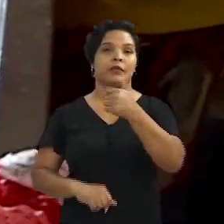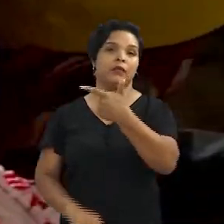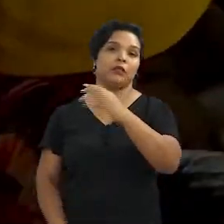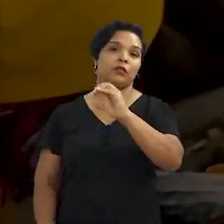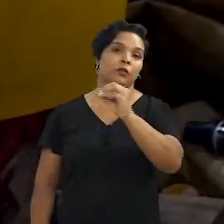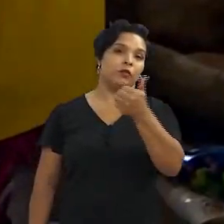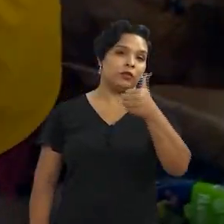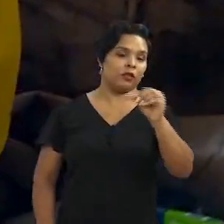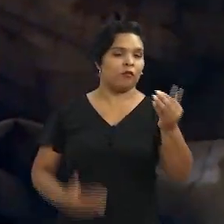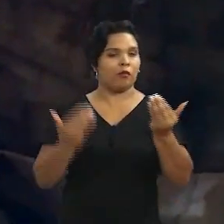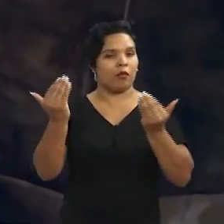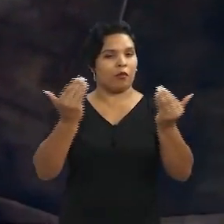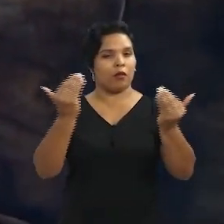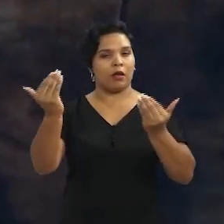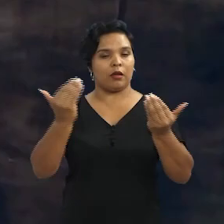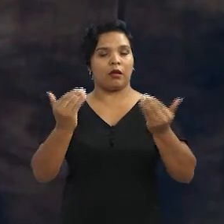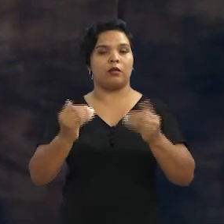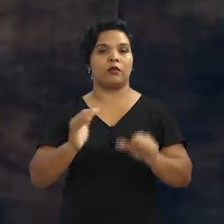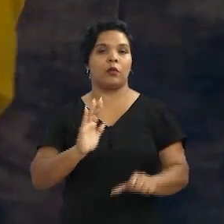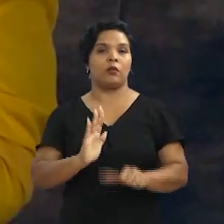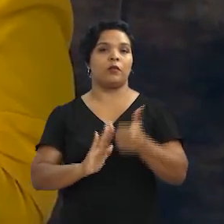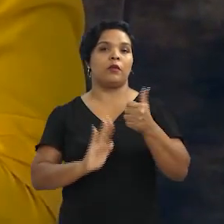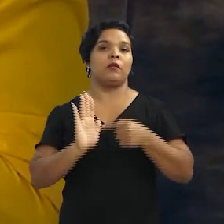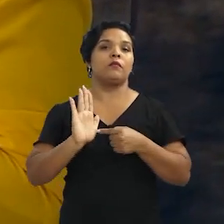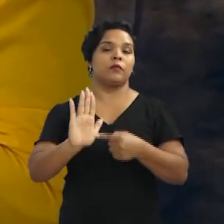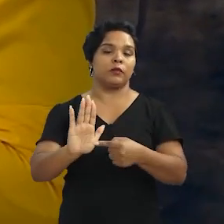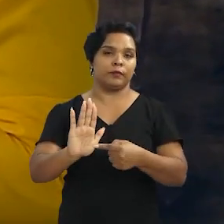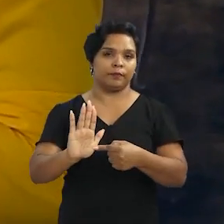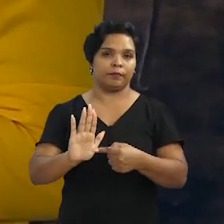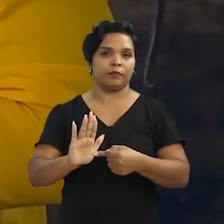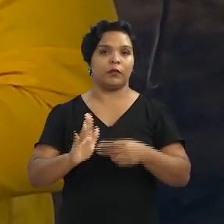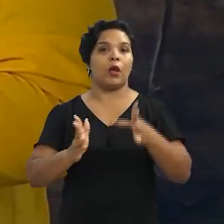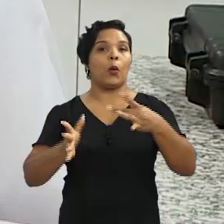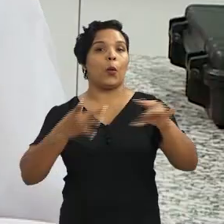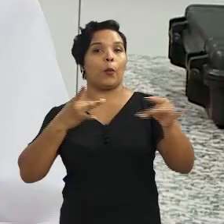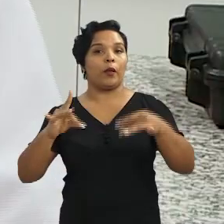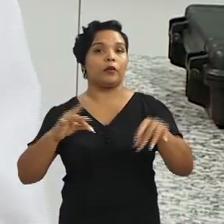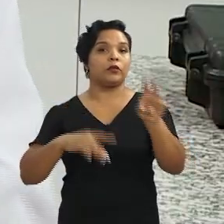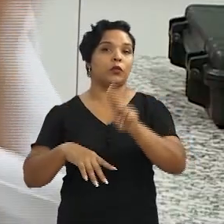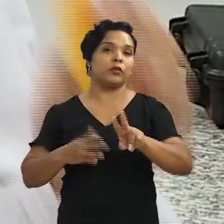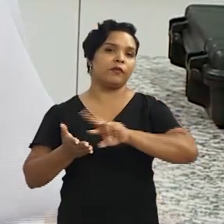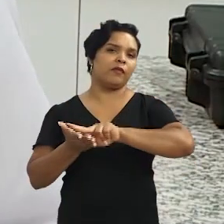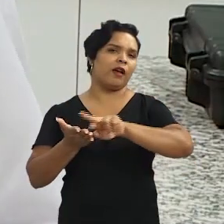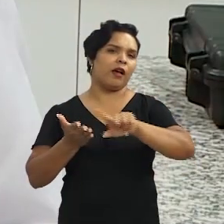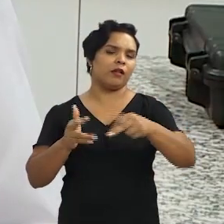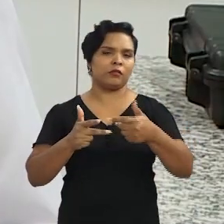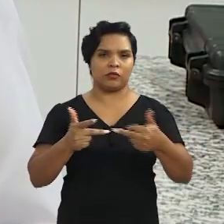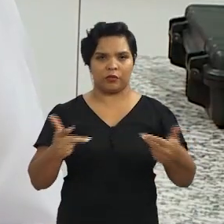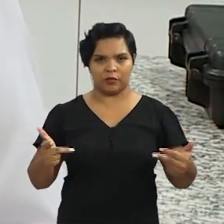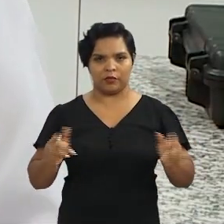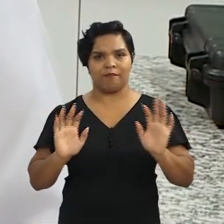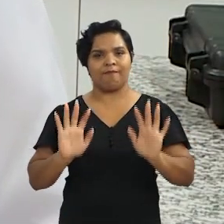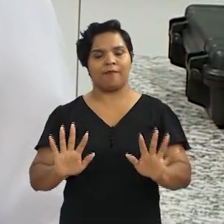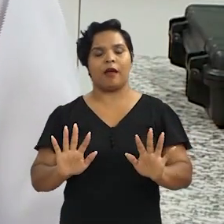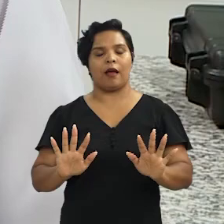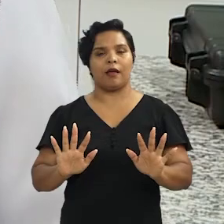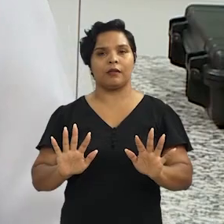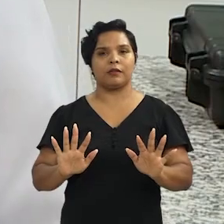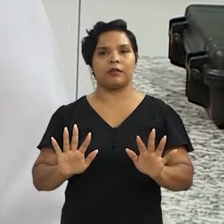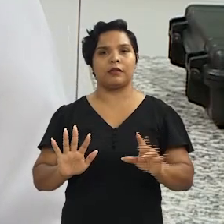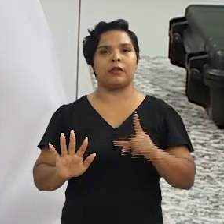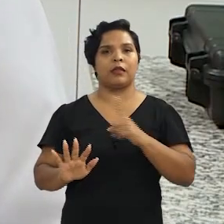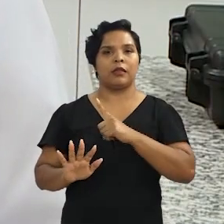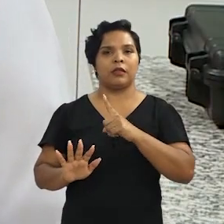que 2019, quando o primeiro índice foi lançado. O plástico a gente usa para diversos fins, mas